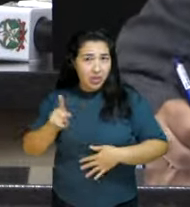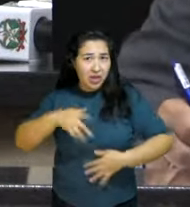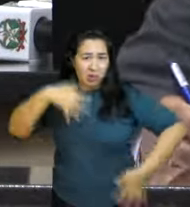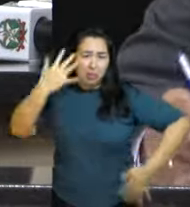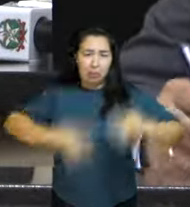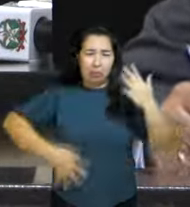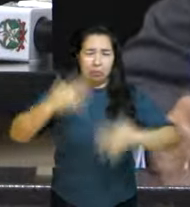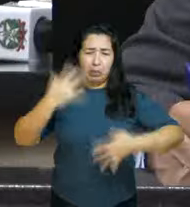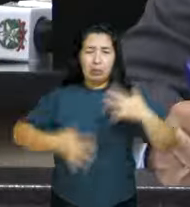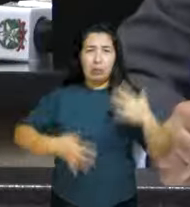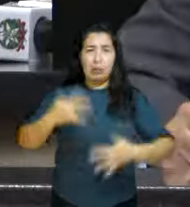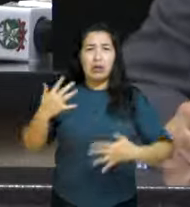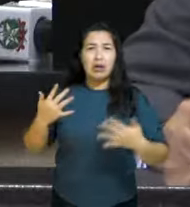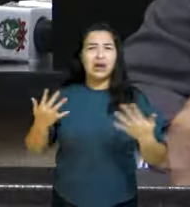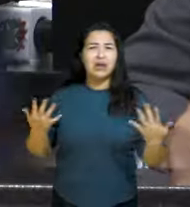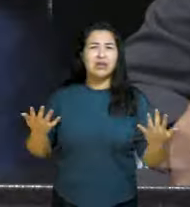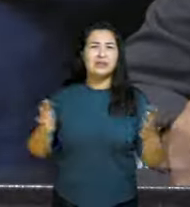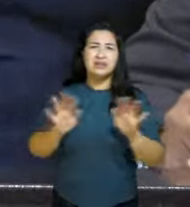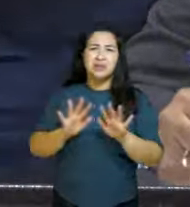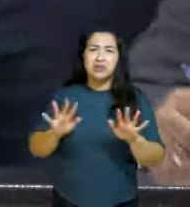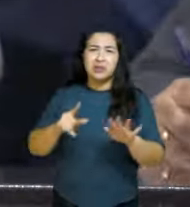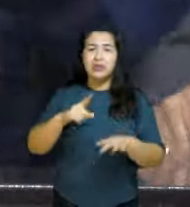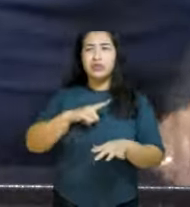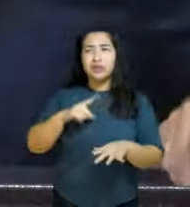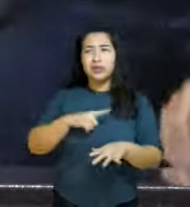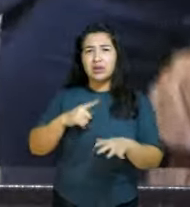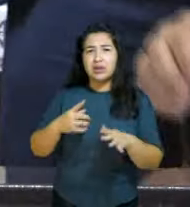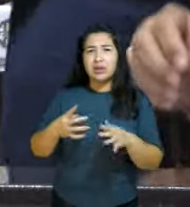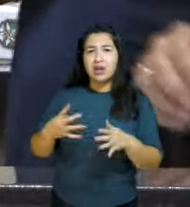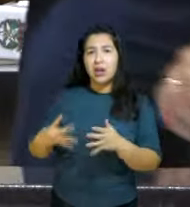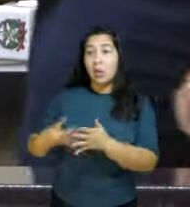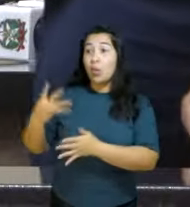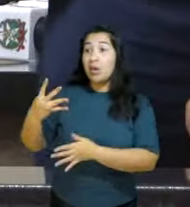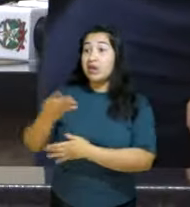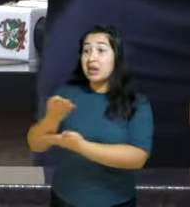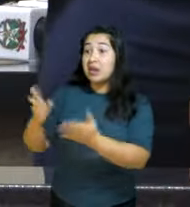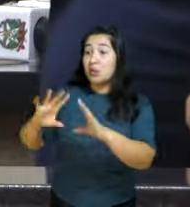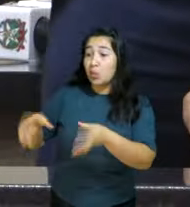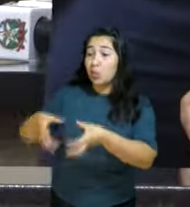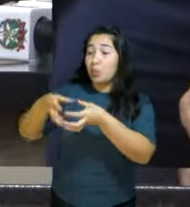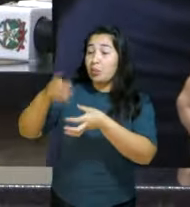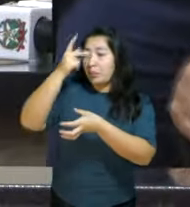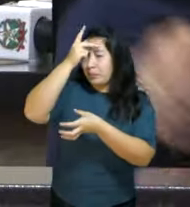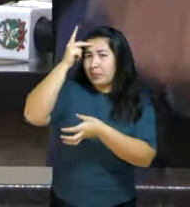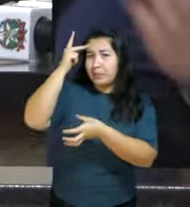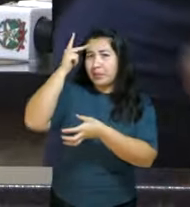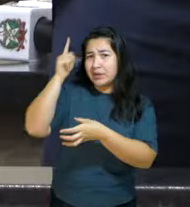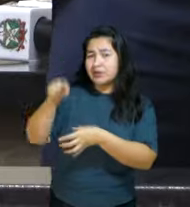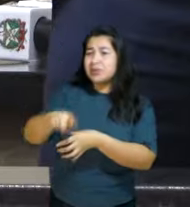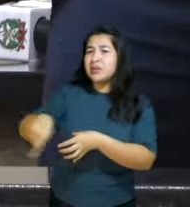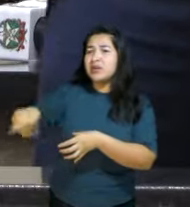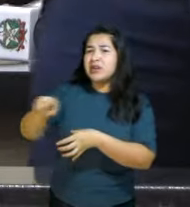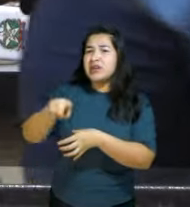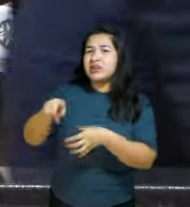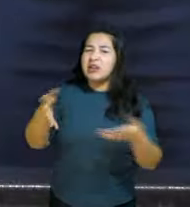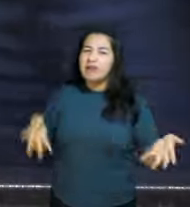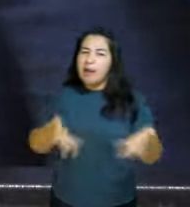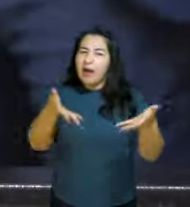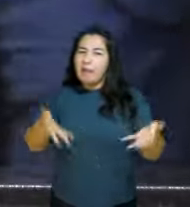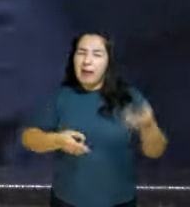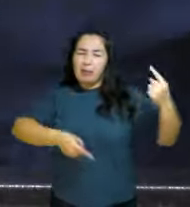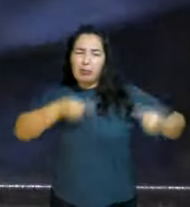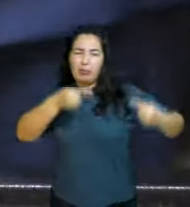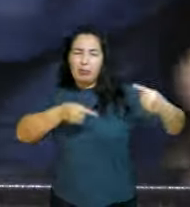terceiro, e de um quarto lado, que teoricamente não tem nada a ver, mas que acaba também incrementando uma discussão que